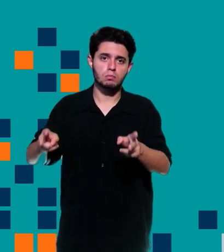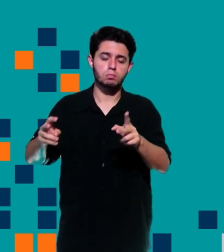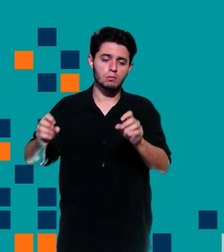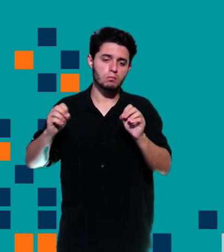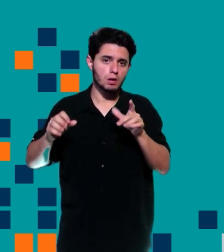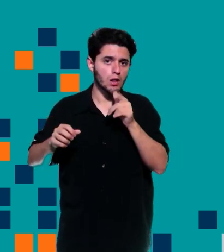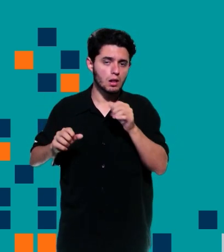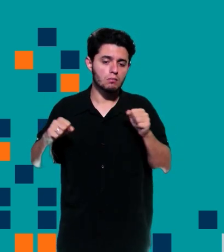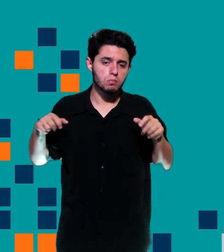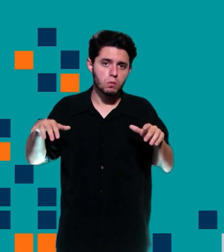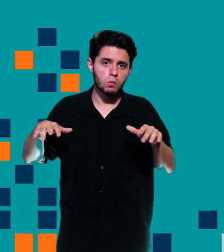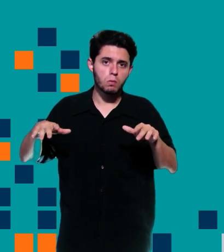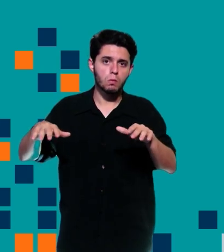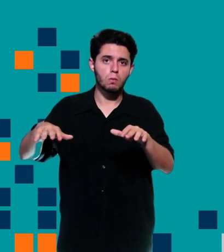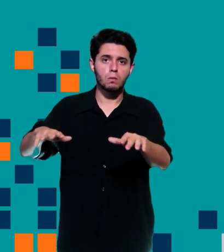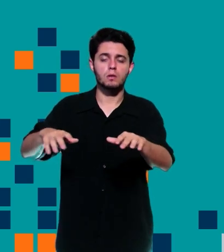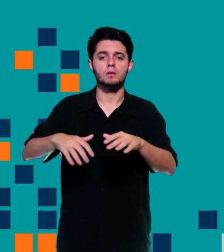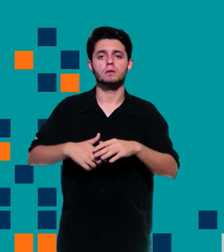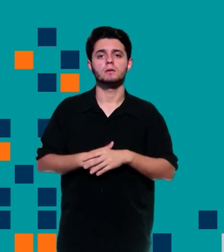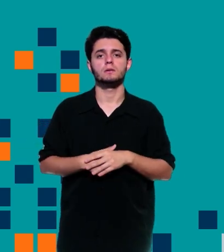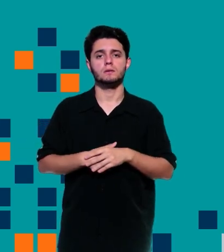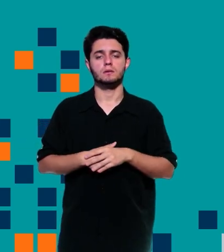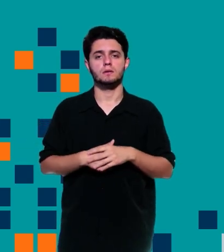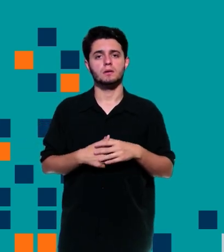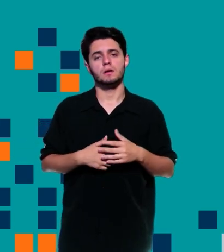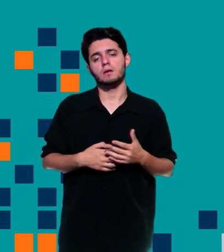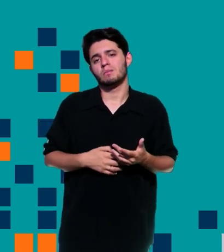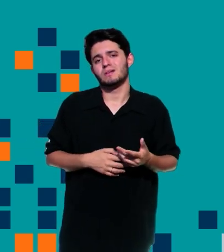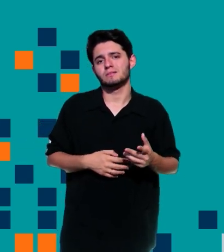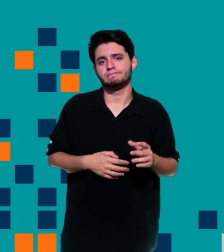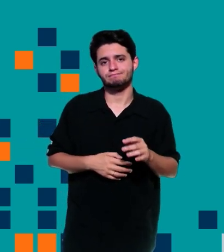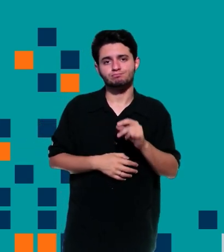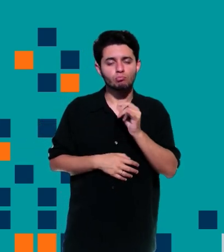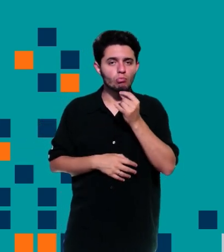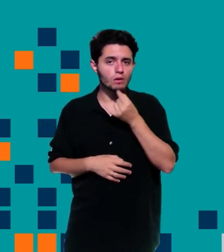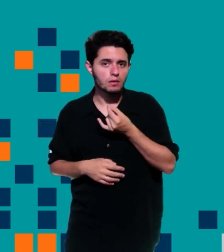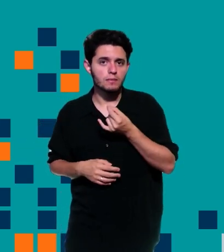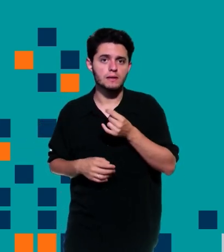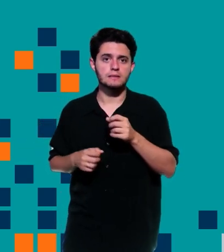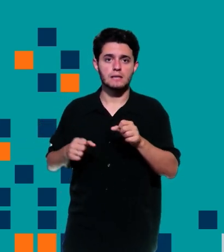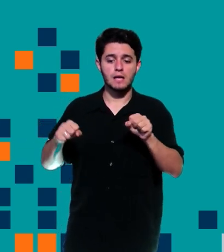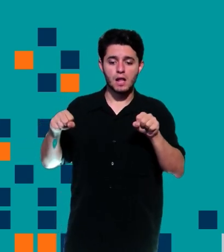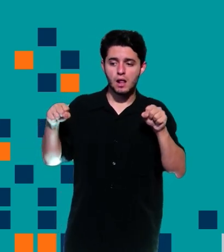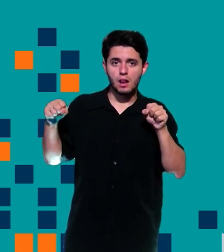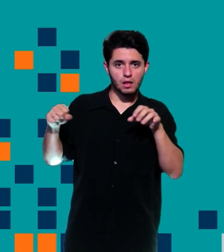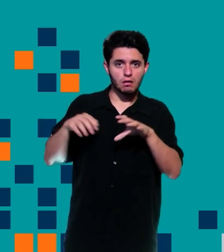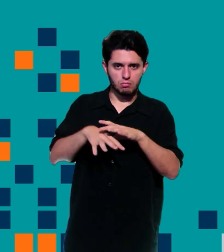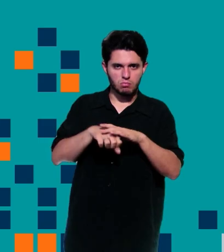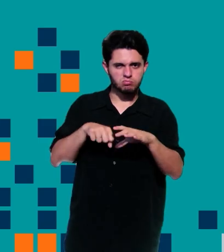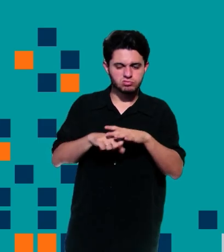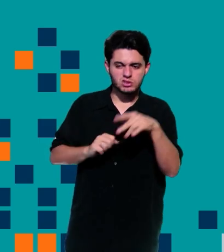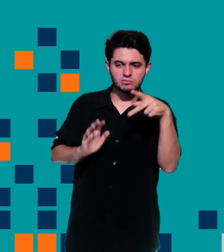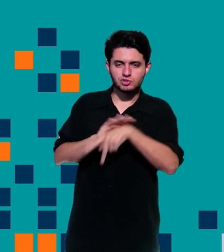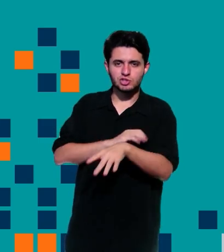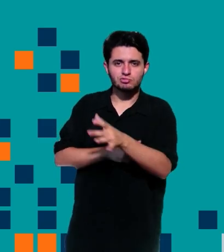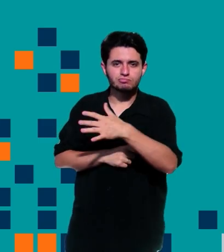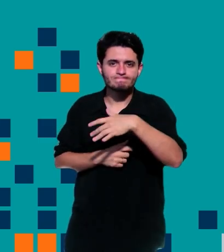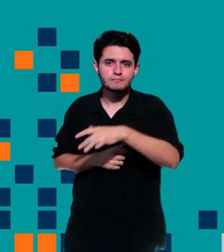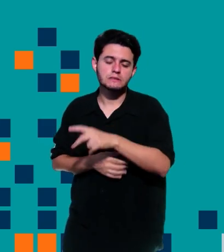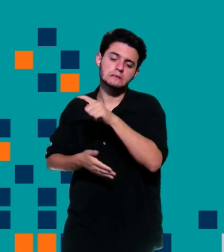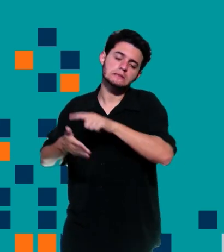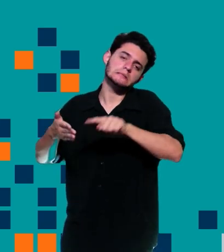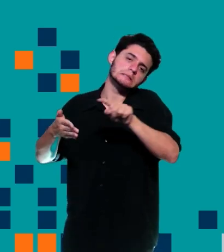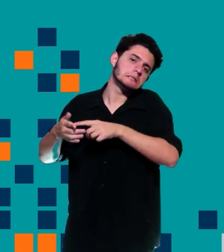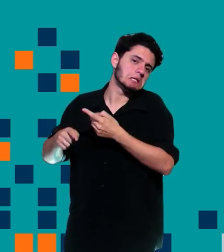viabilizar, teve problemas de cancelamento da abertura, do lançamento do pavilhão, mas, no final, ficou uma cobertura de